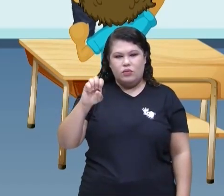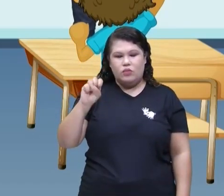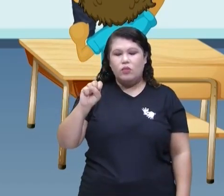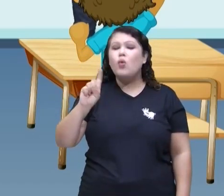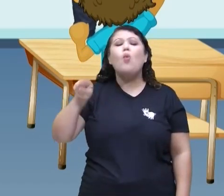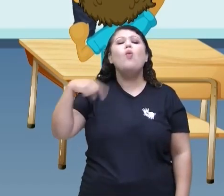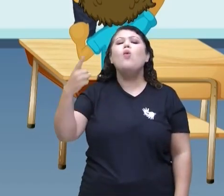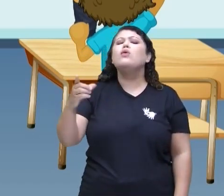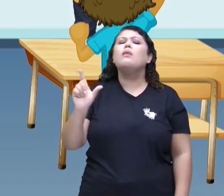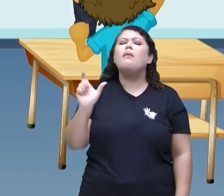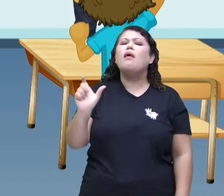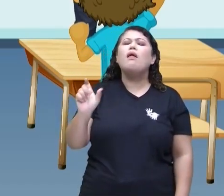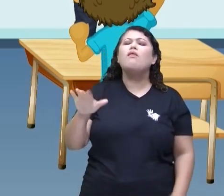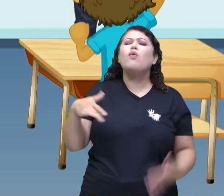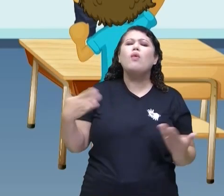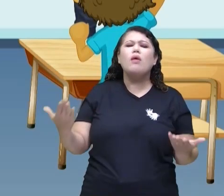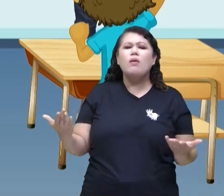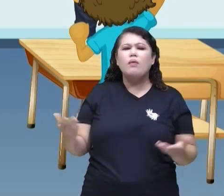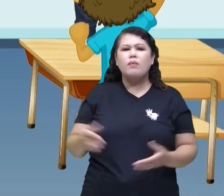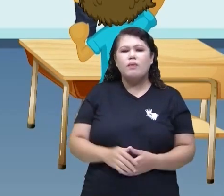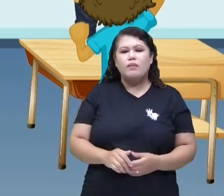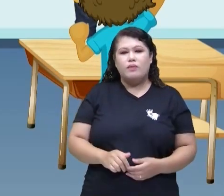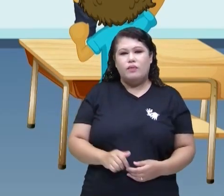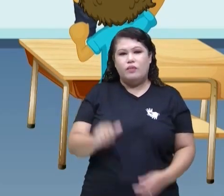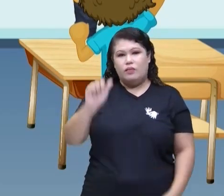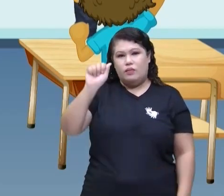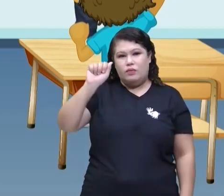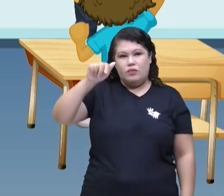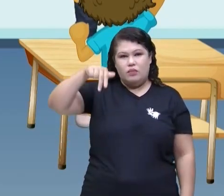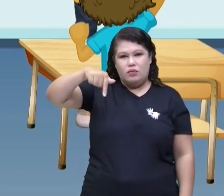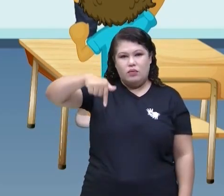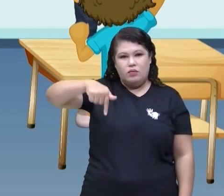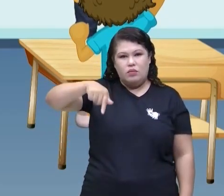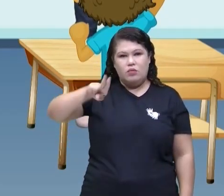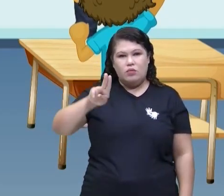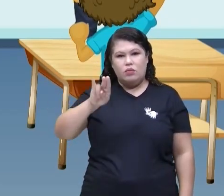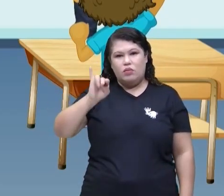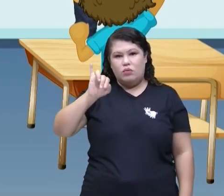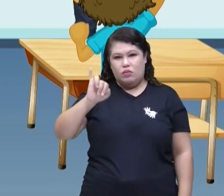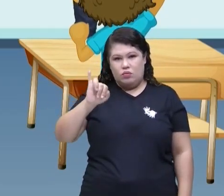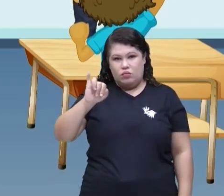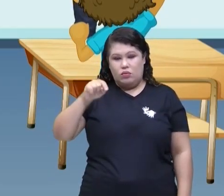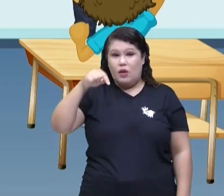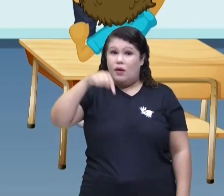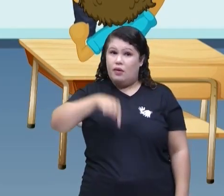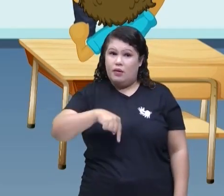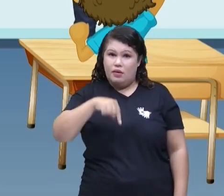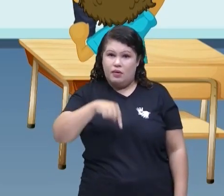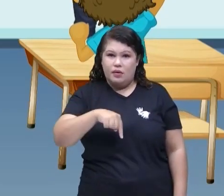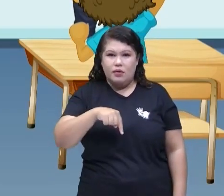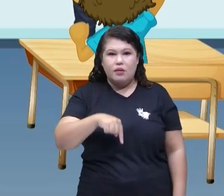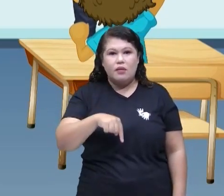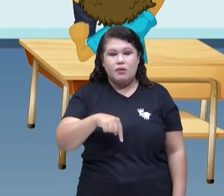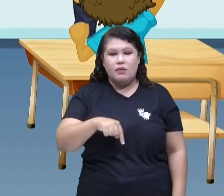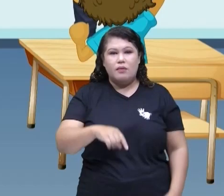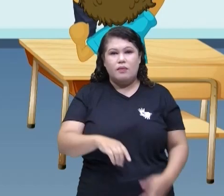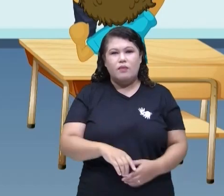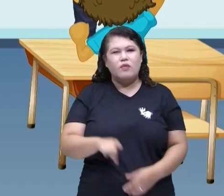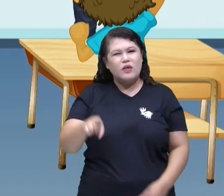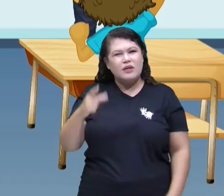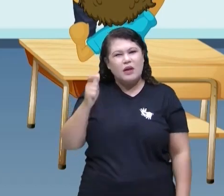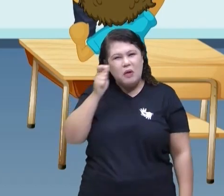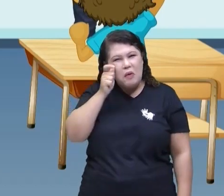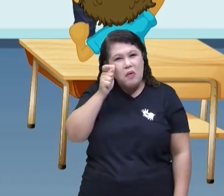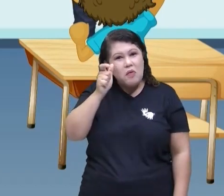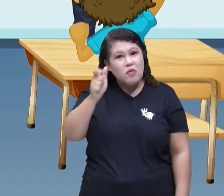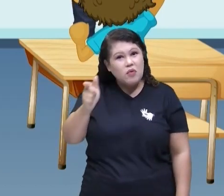próxima palavra? A palavra aqui. Aqui onde eu estou. Vocês já estão curiosos para